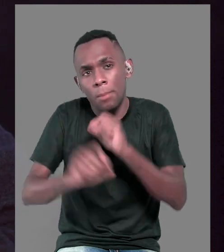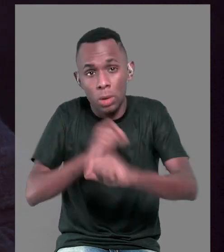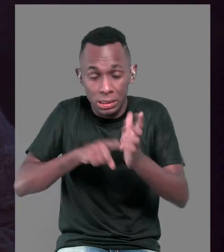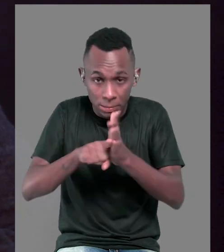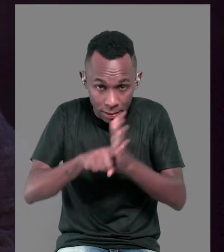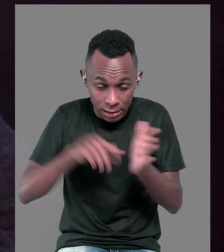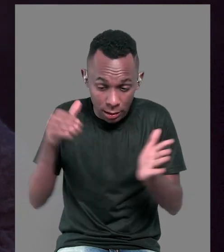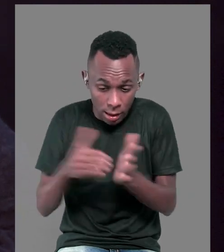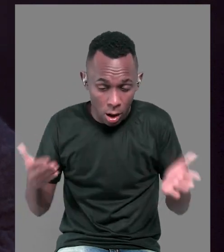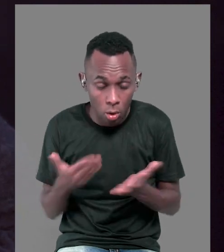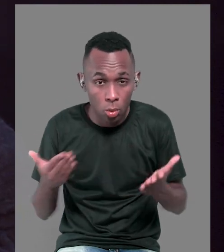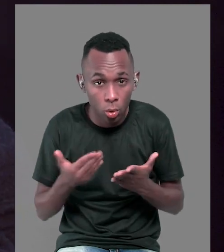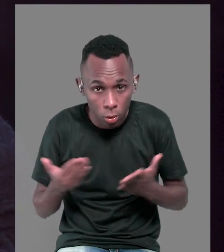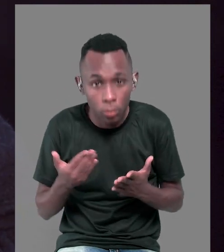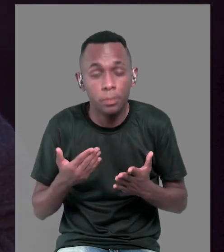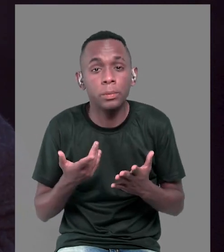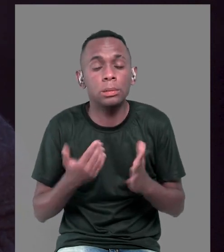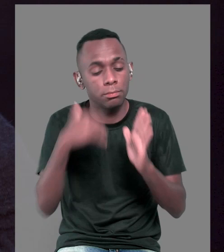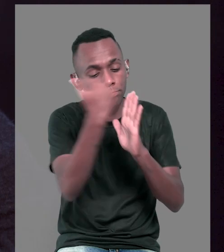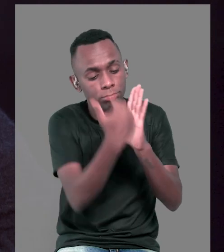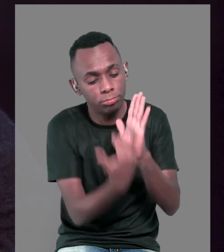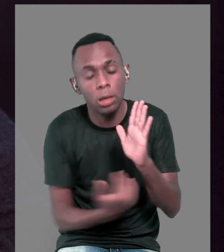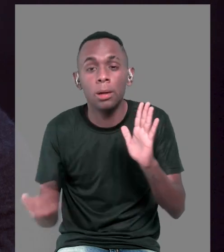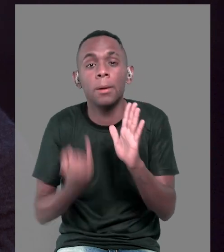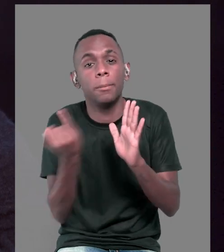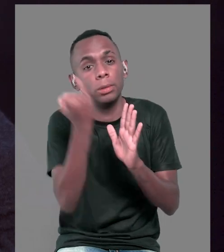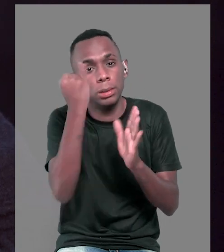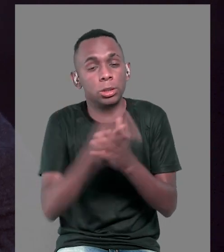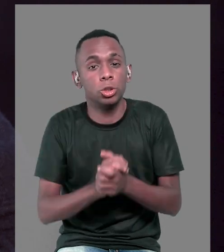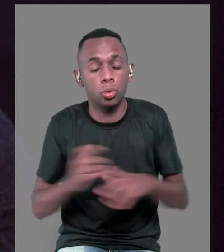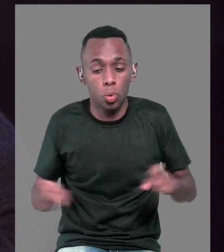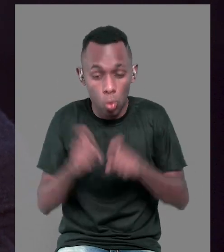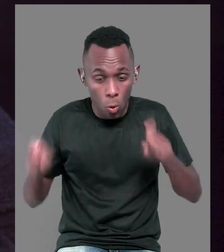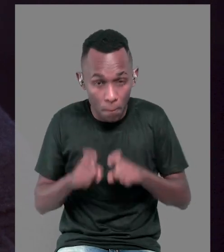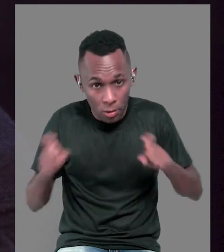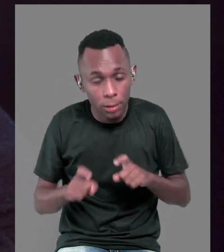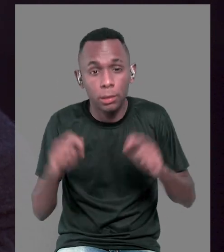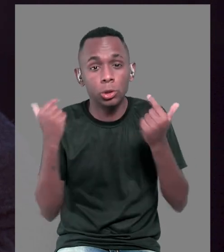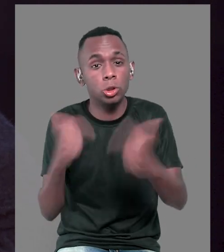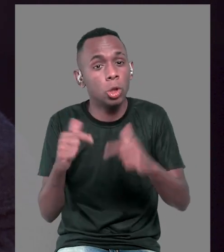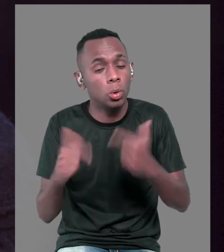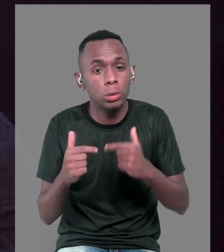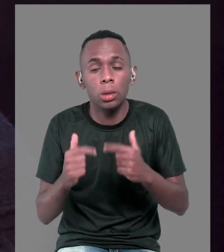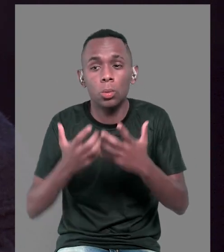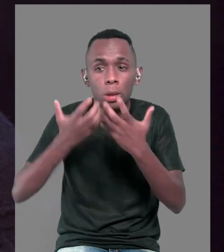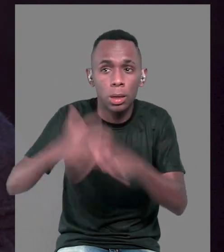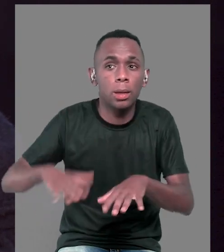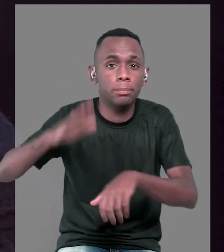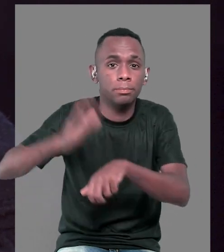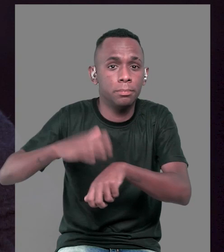agora, essa listinha é importante. Os computadores não têm um querer próprio, por